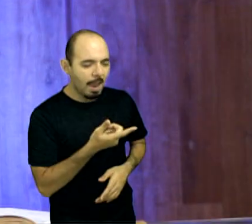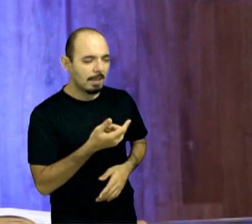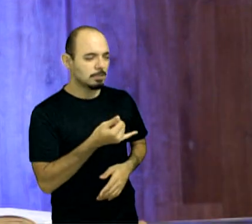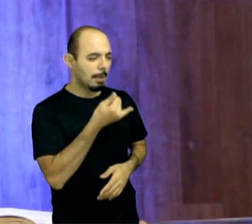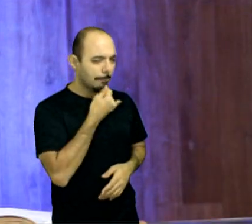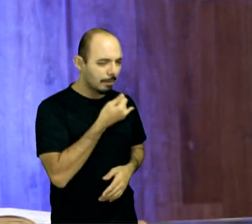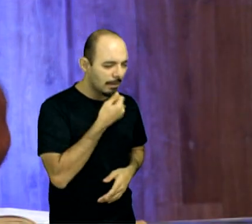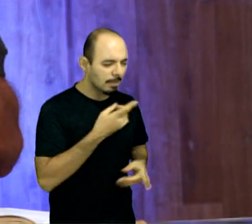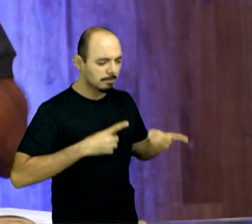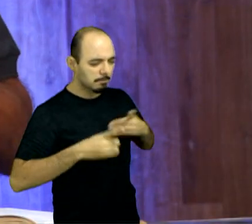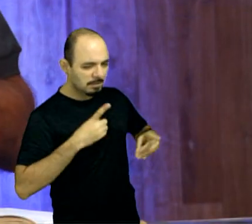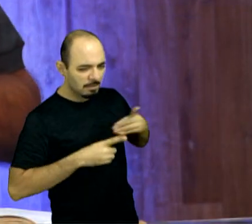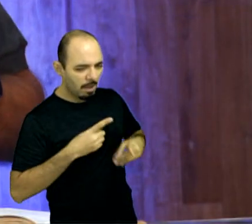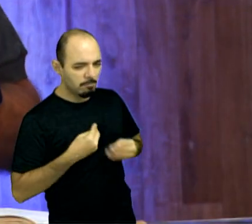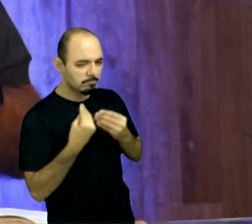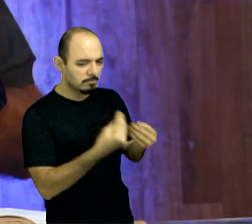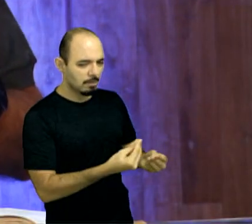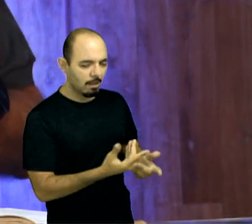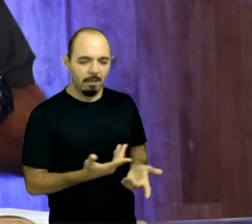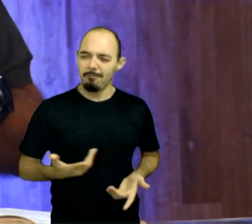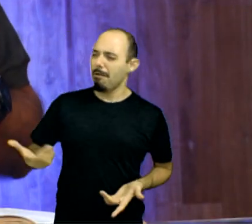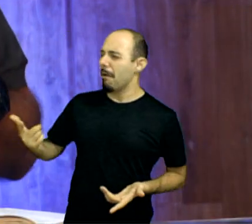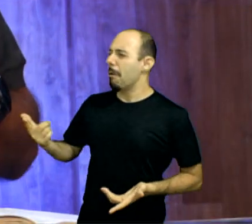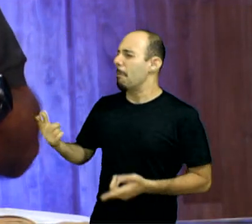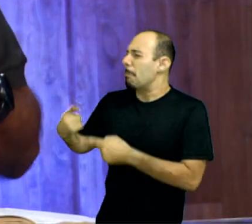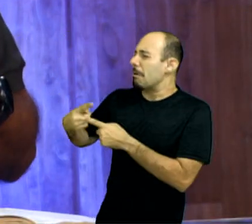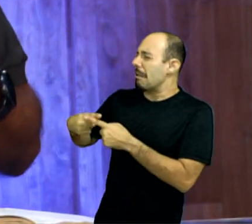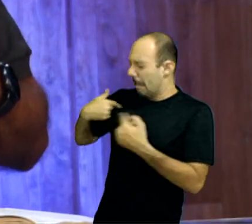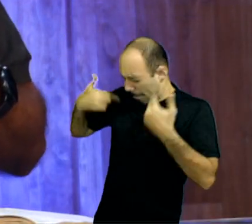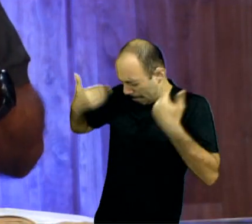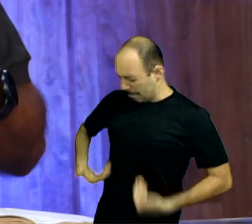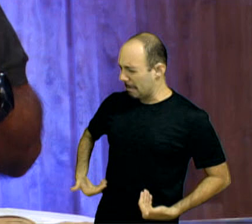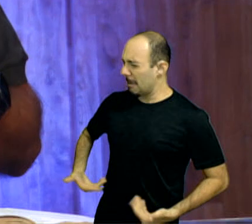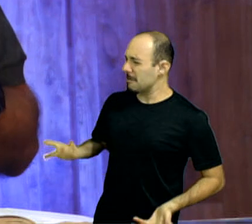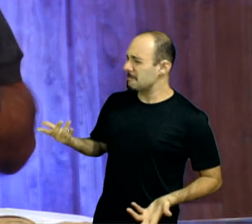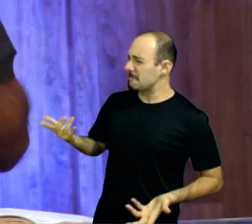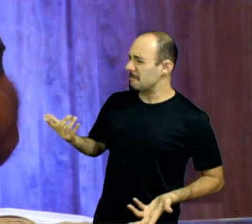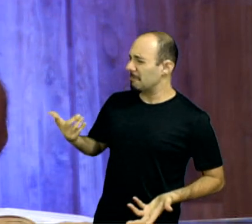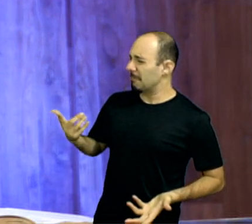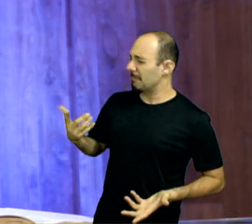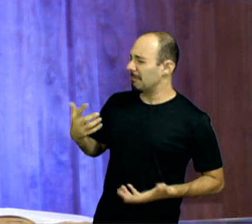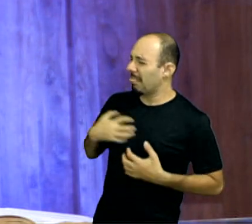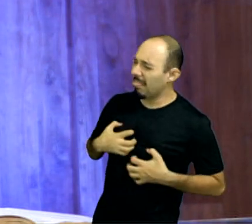Ah, mas por que que eu sou assim? E não, tudo teve um início.